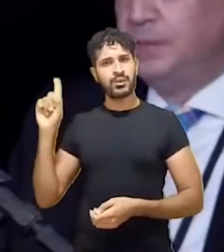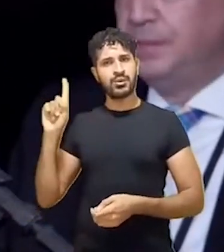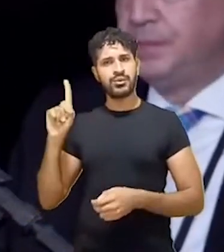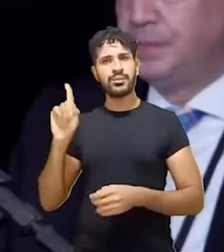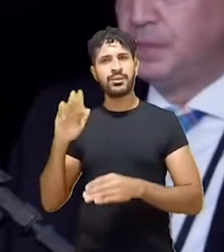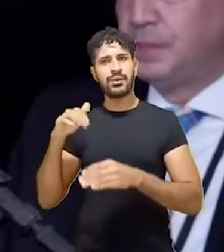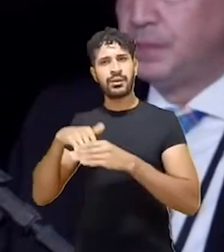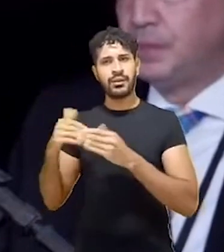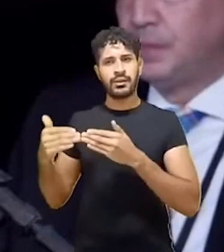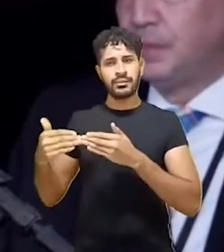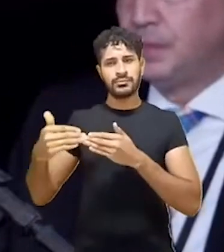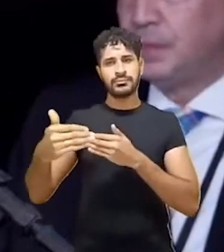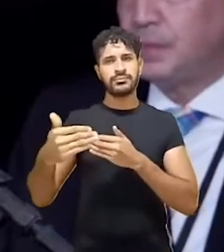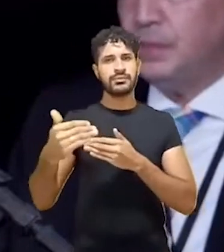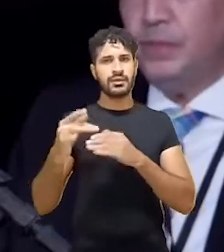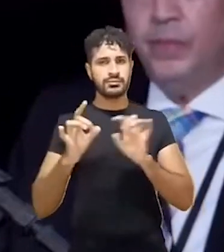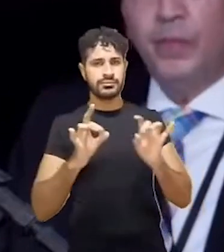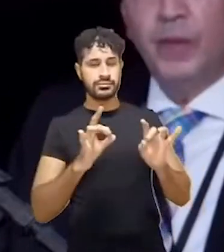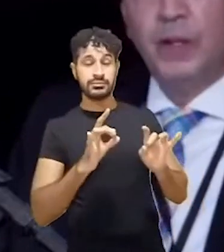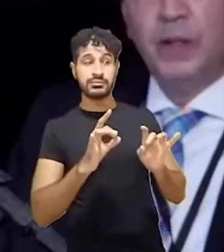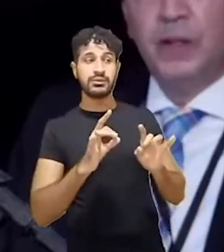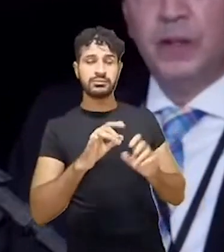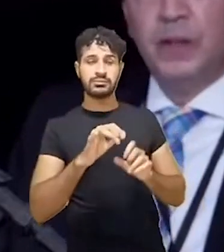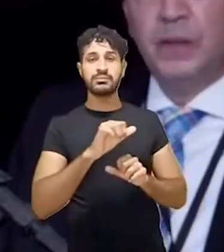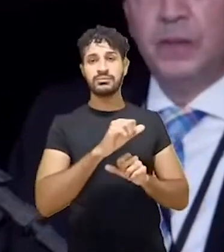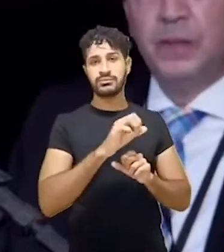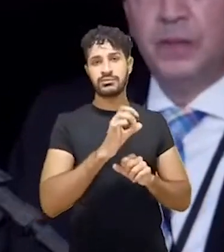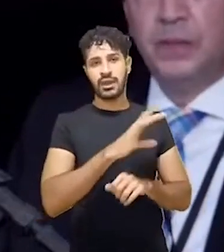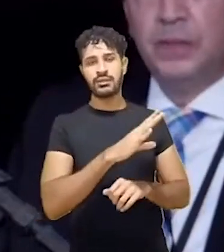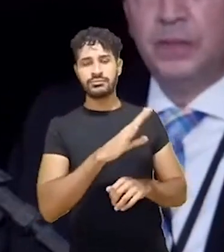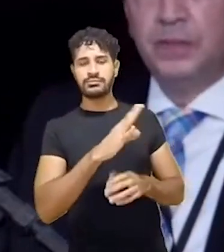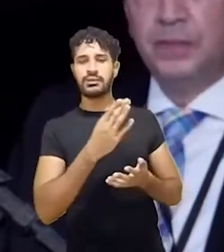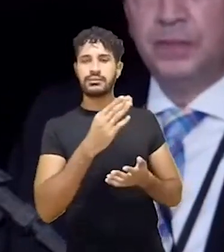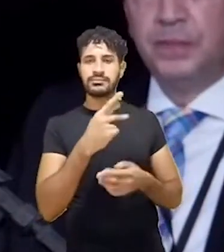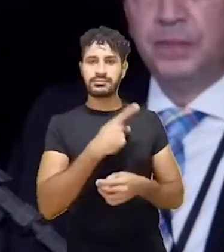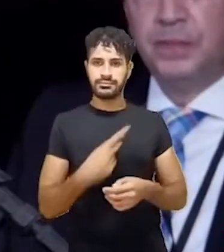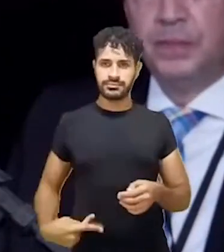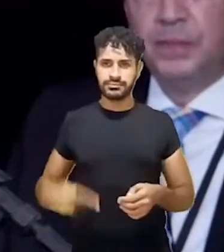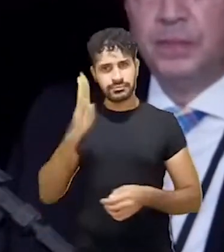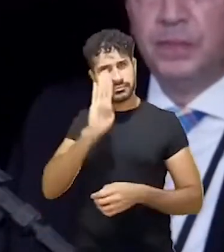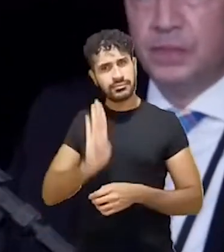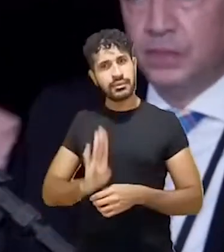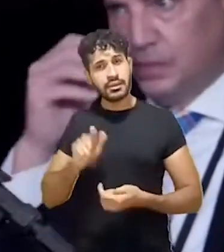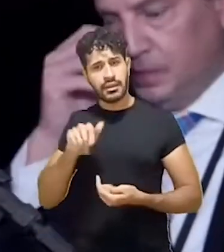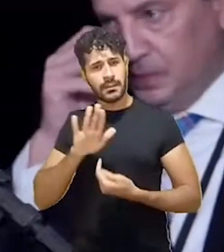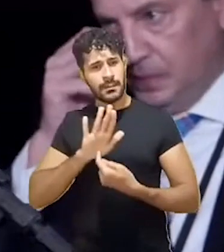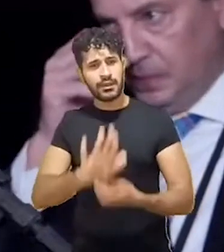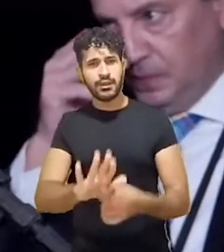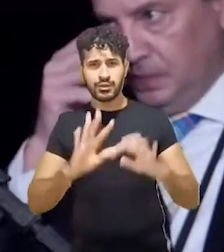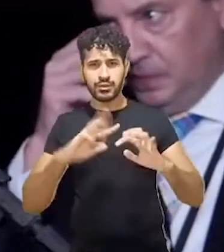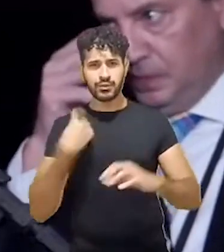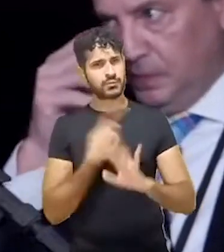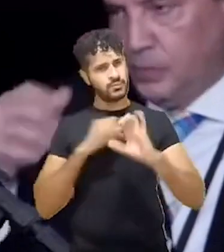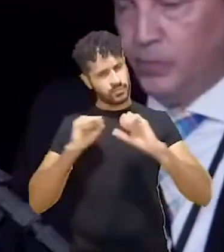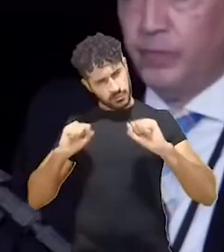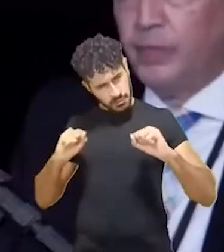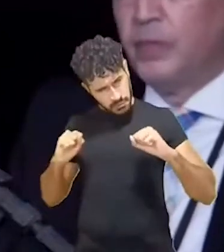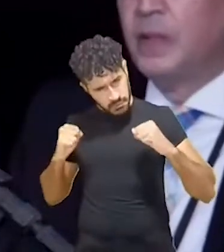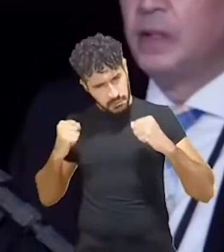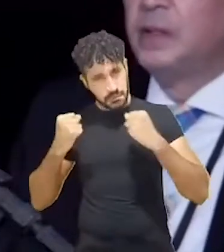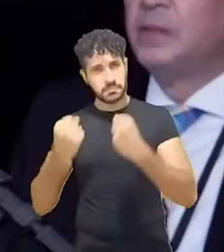eu deixei a presença da República Isso numa demonstração de que nós vamos fazer todo o esforço possível